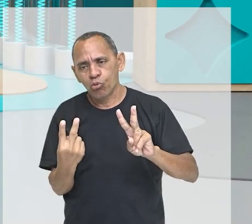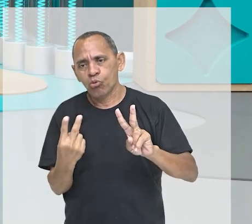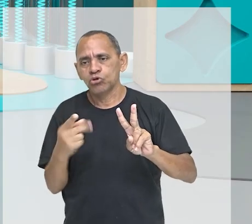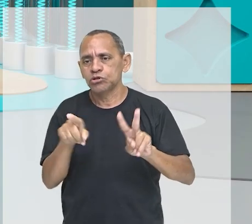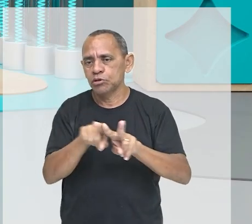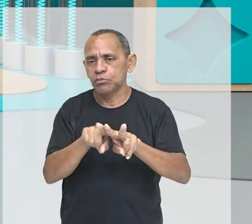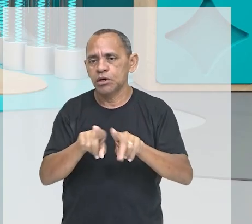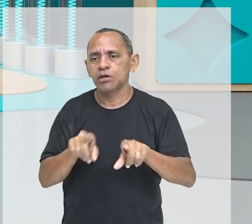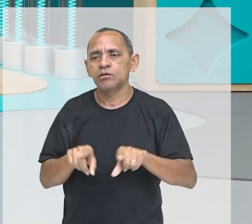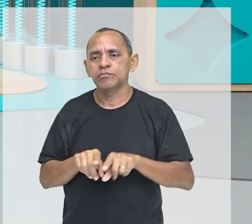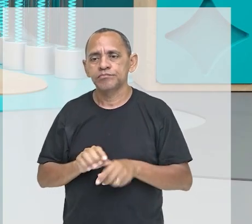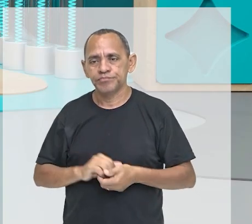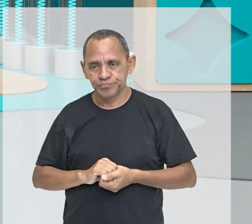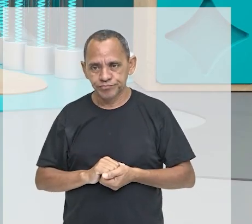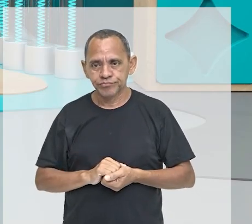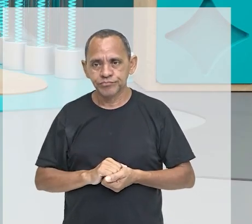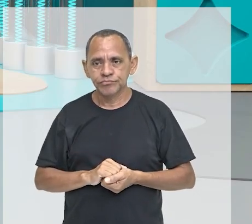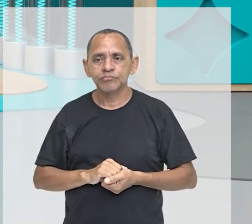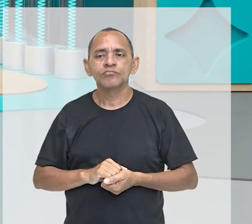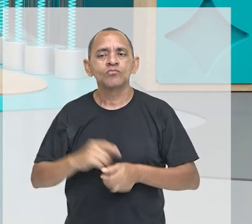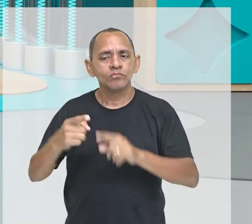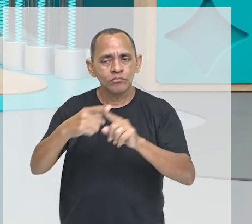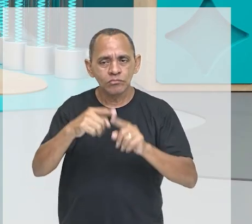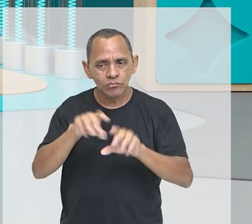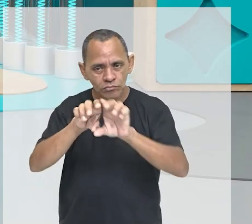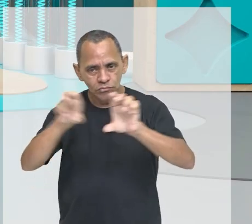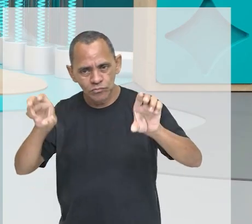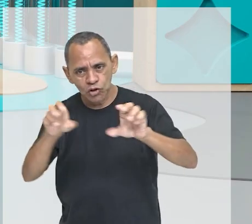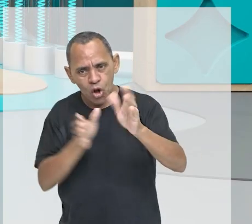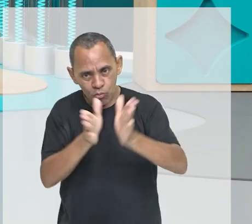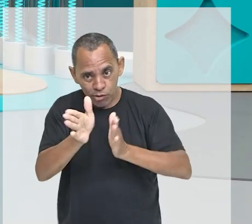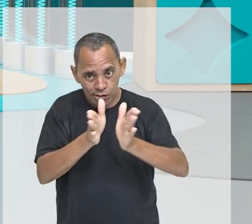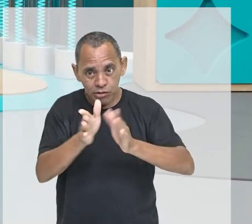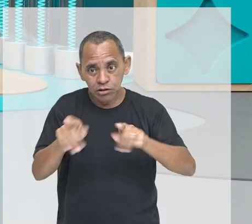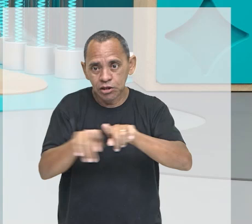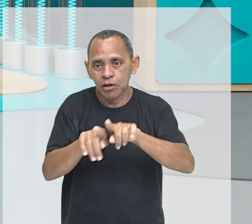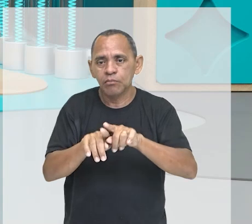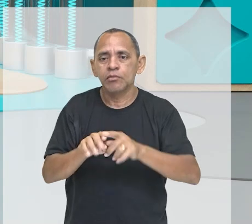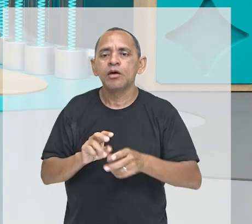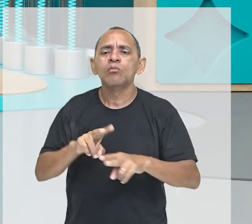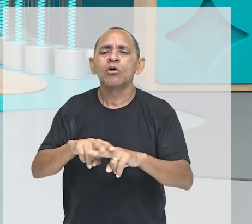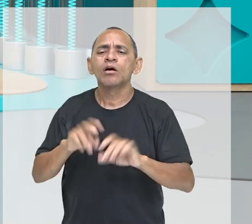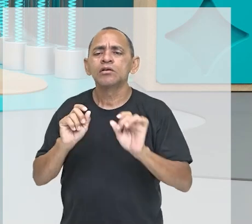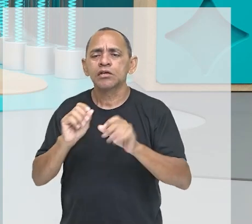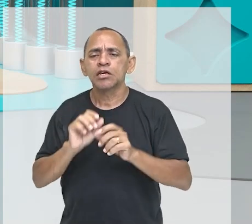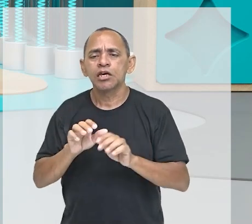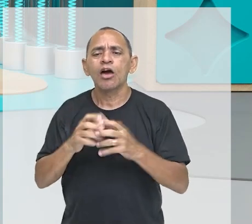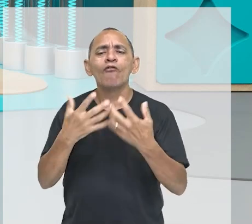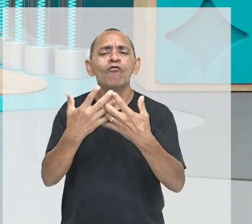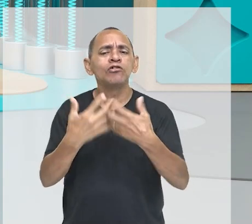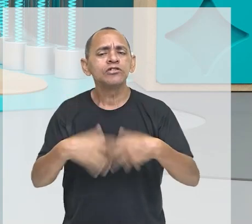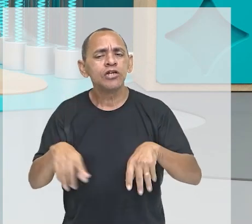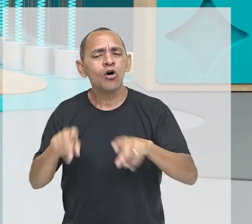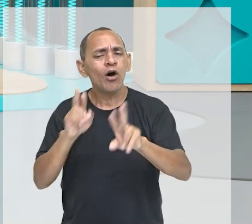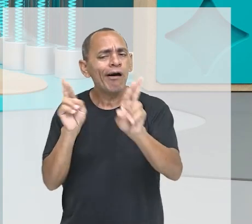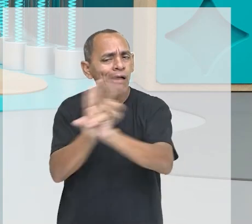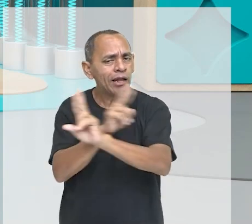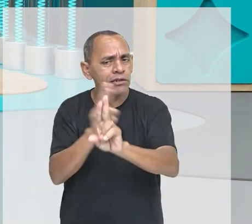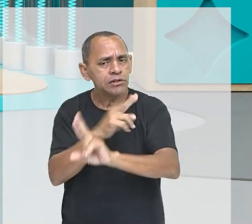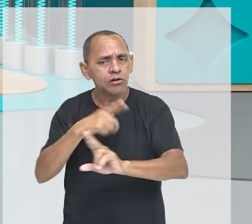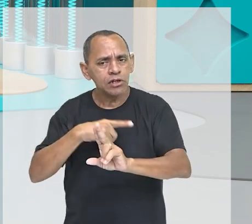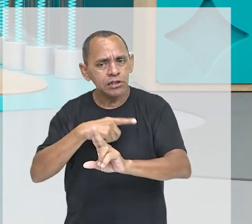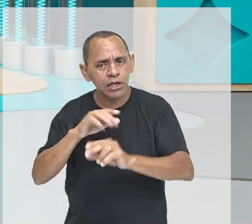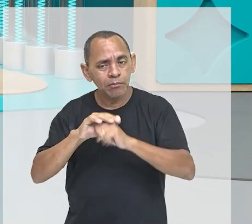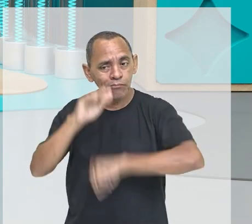Essa classificação, desse tipo de frase, desse tipo de oração, de período, é devido à sua função, à relação que existe